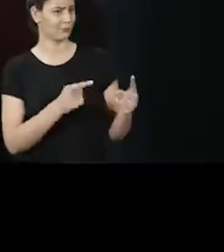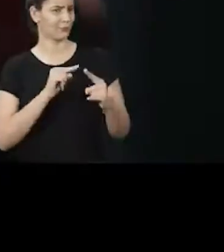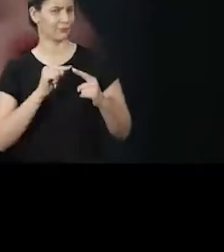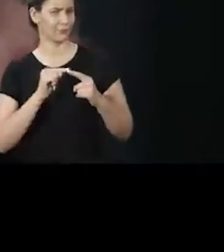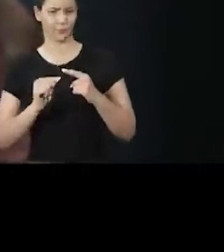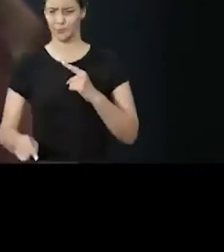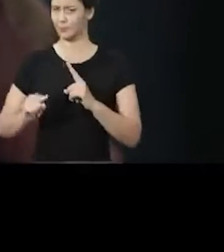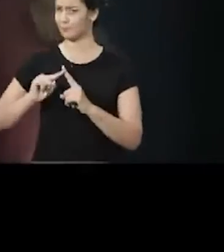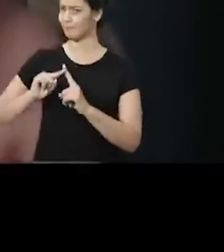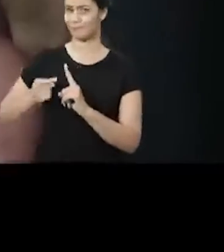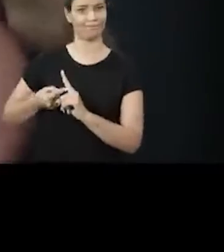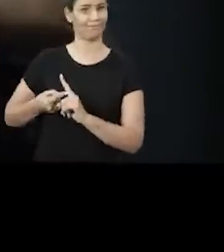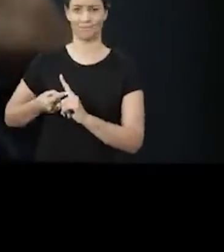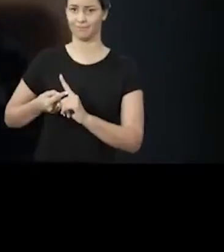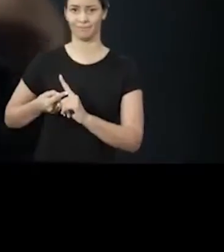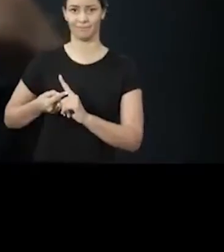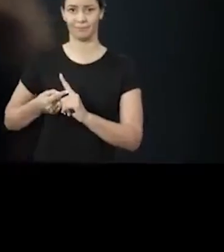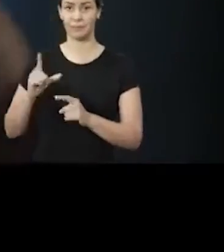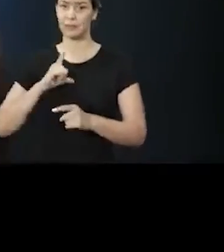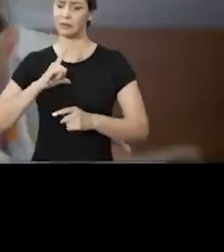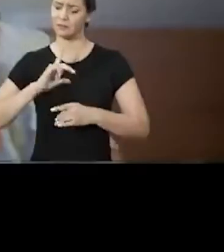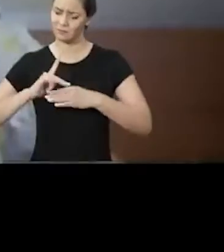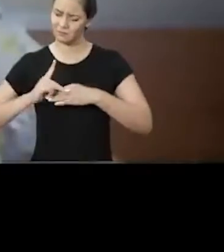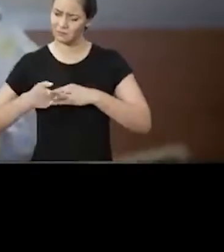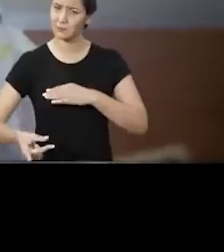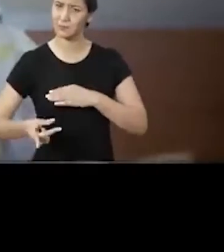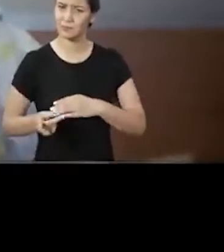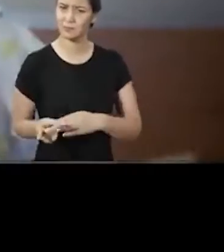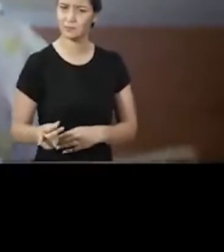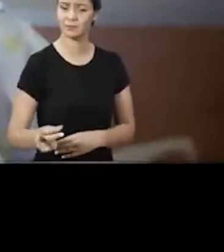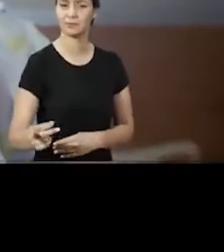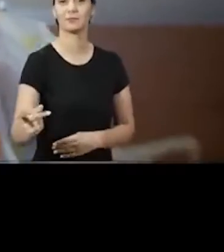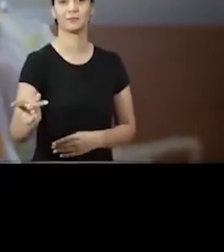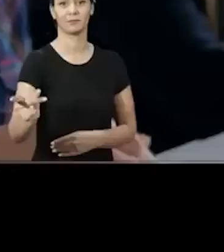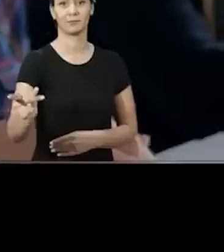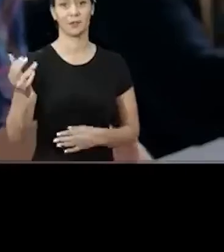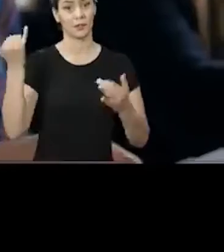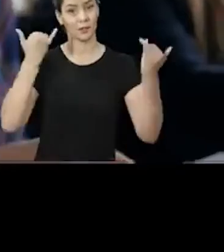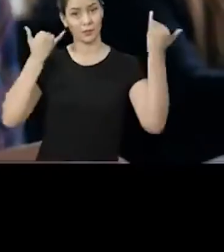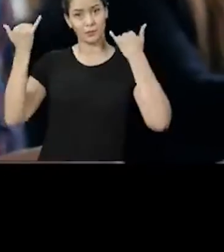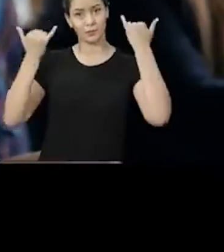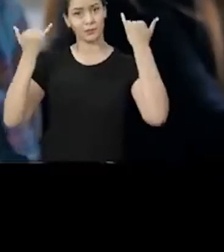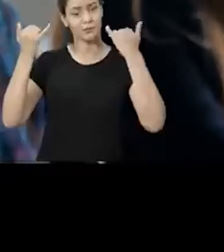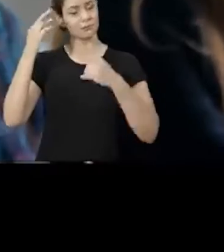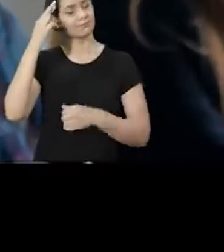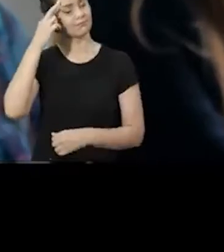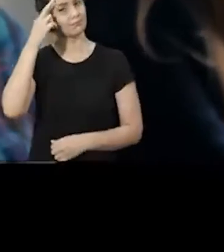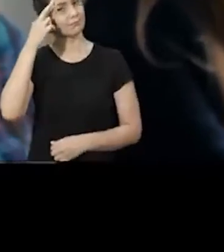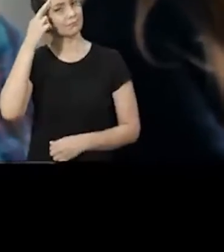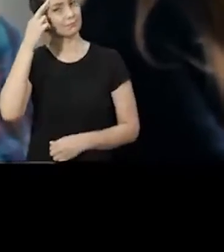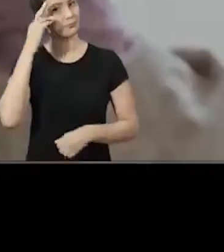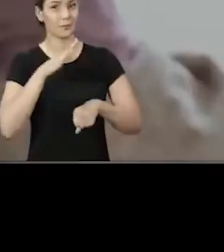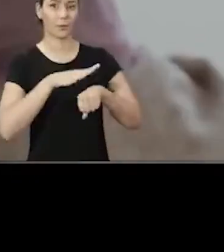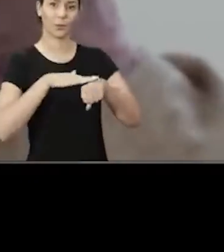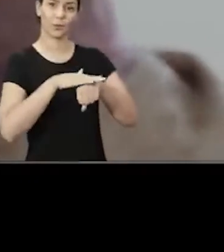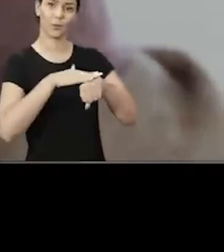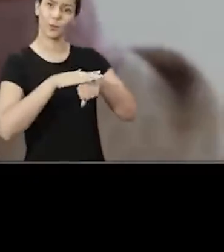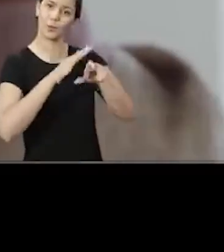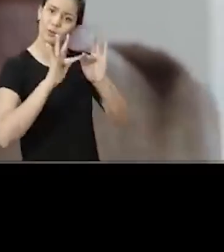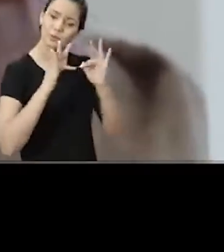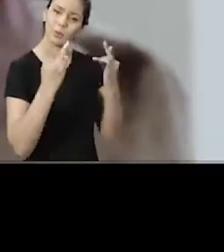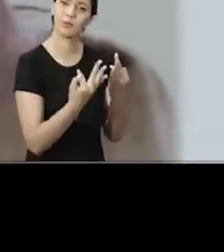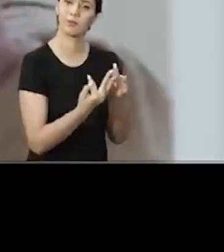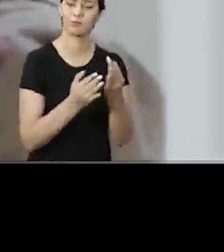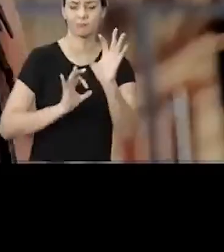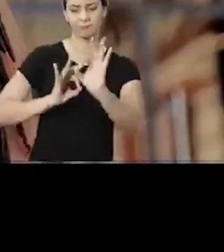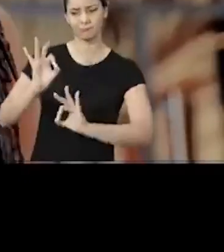Gravidez não combina com adolescência e traz consequências para toda a vida. Informe-se, reflita. Converse